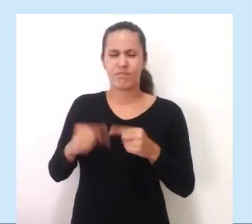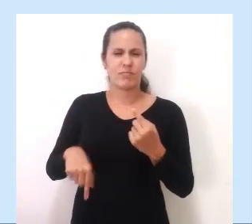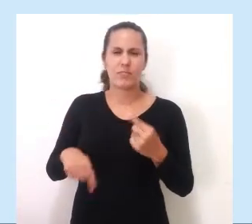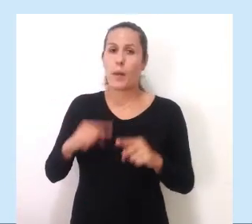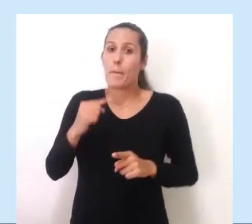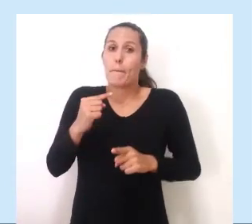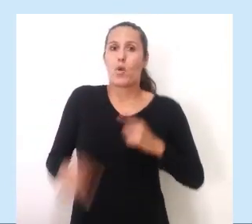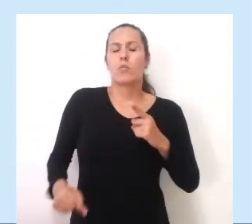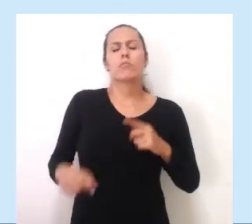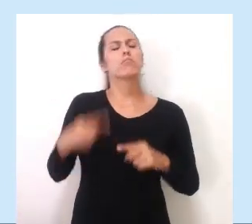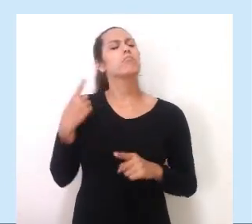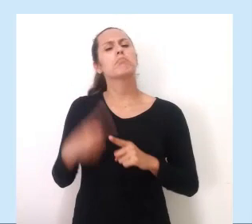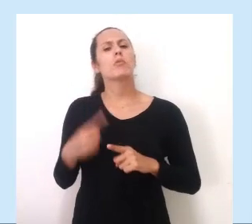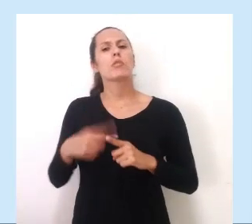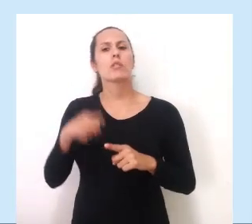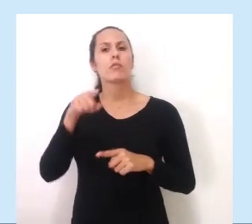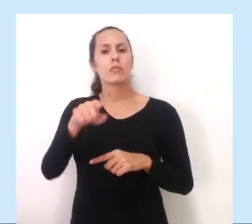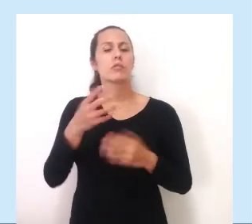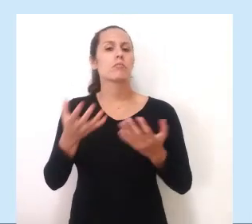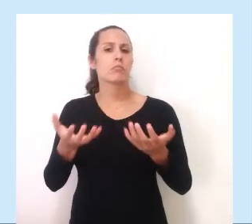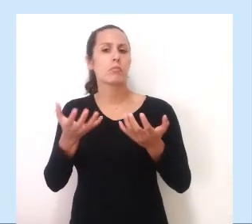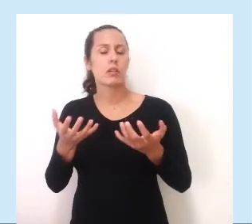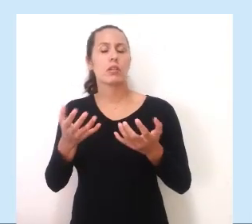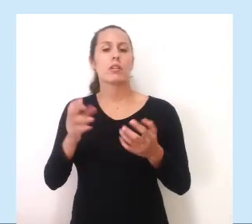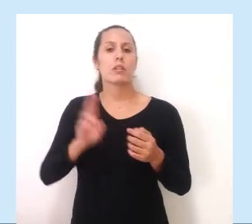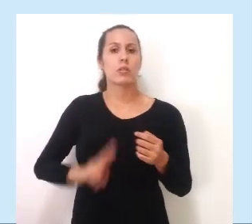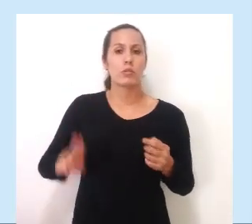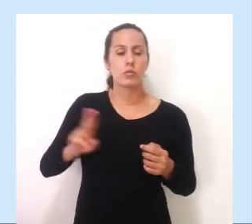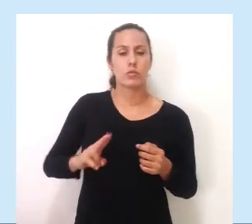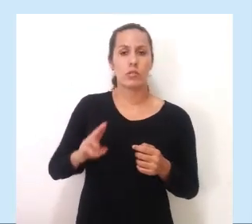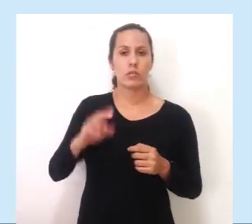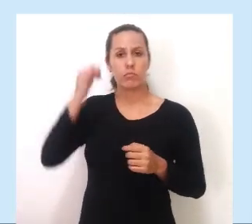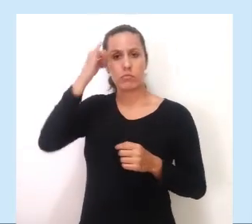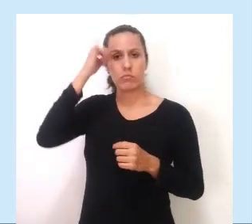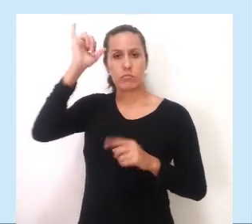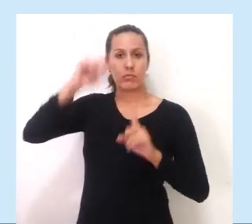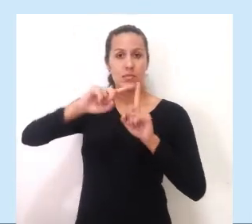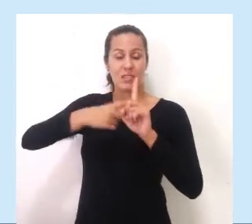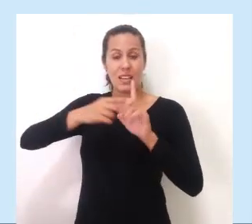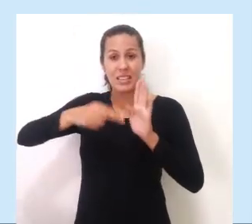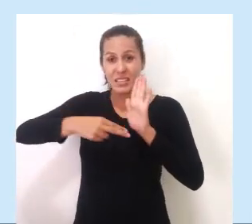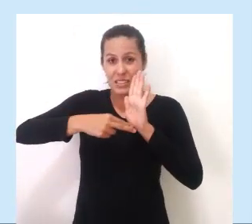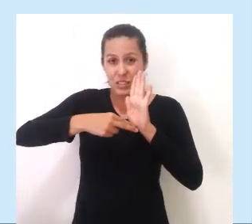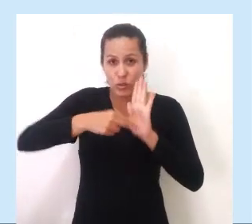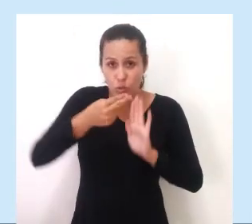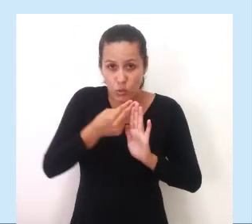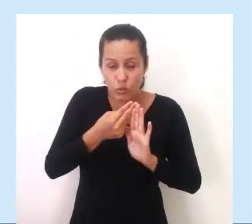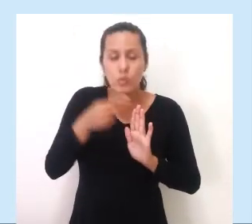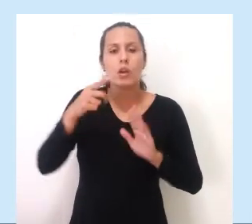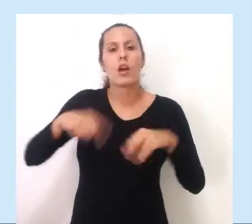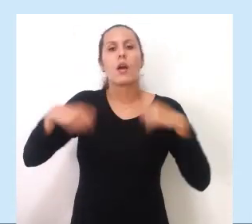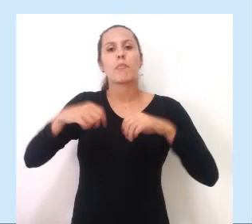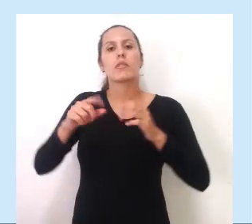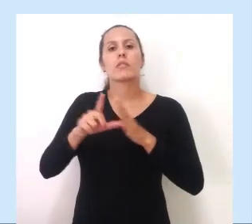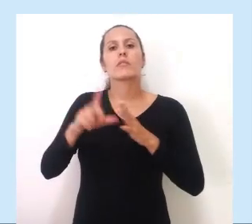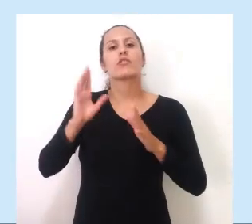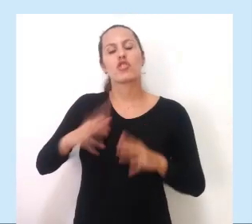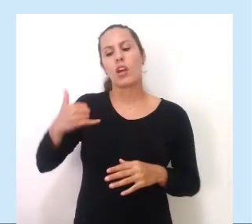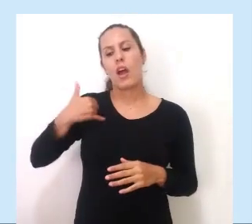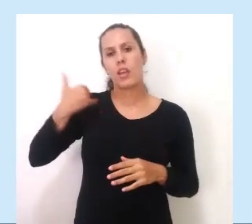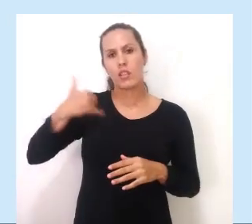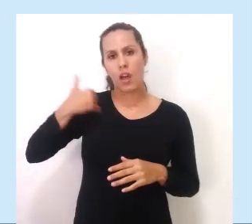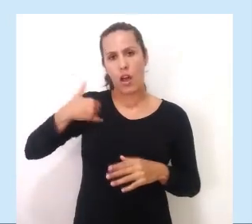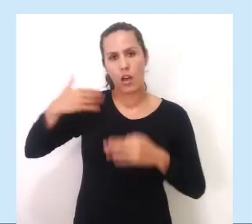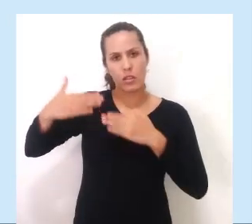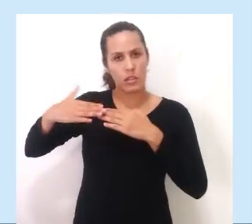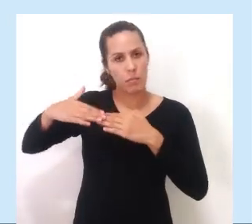métodos. Por quê, Dantas? Porque para que você utilize um método contraceptivo cirúrgico, é necessário que você